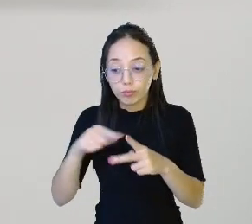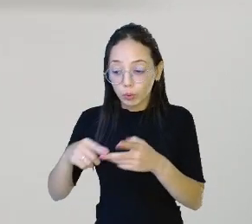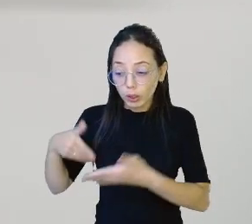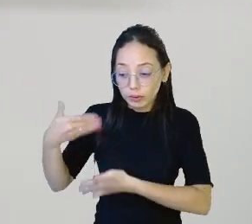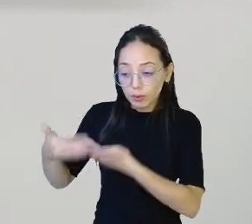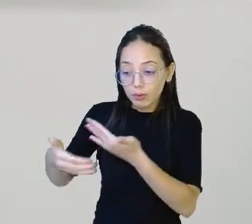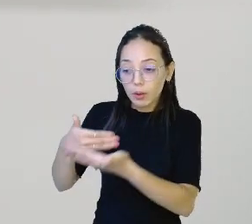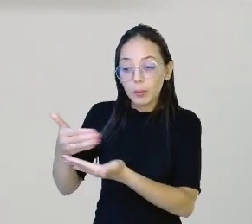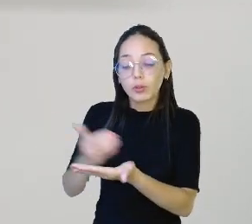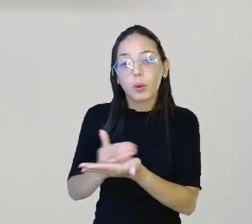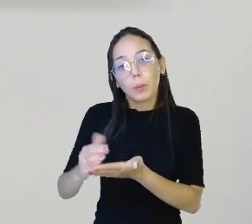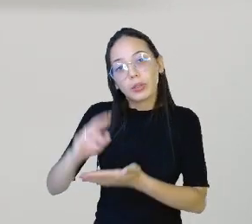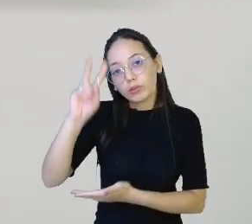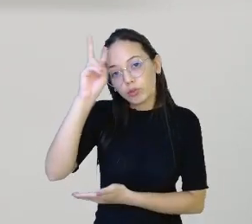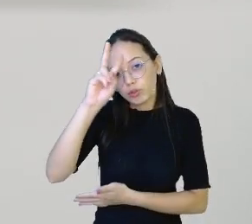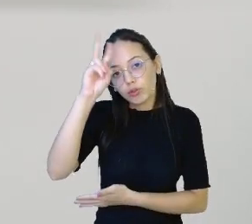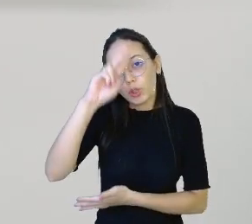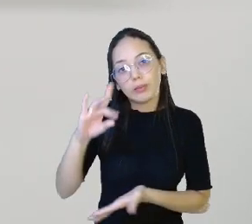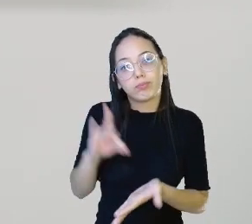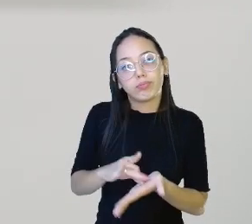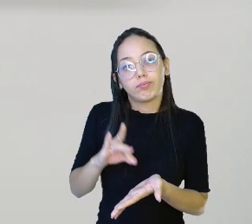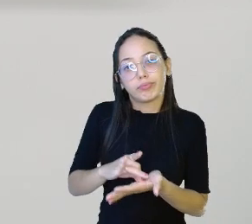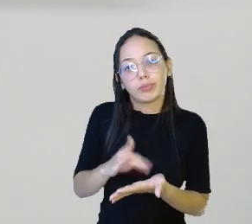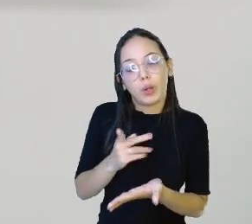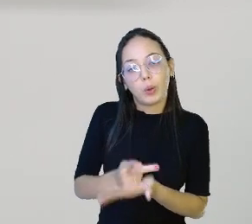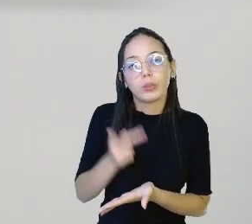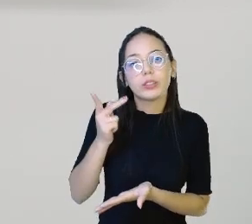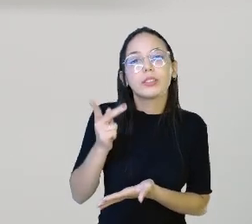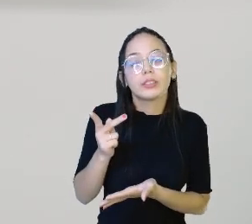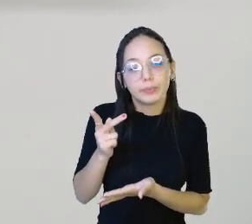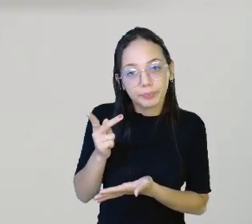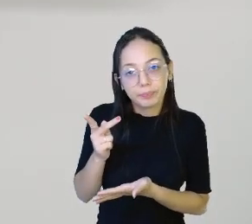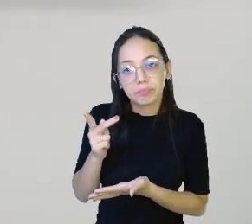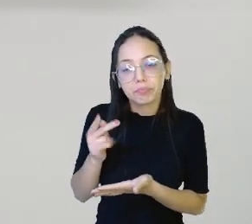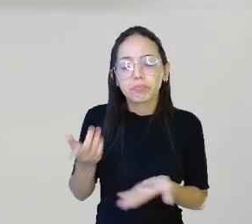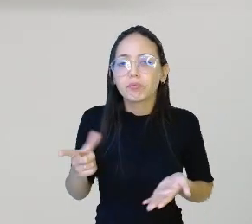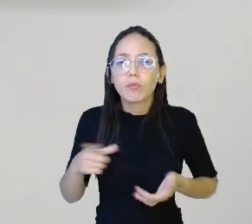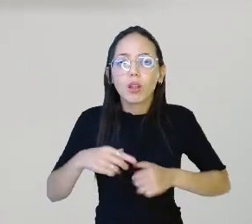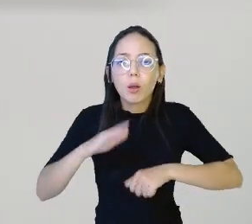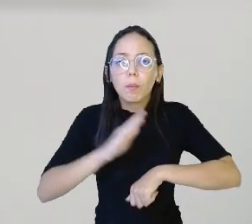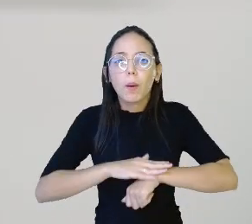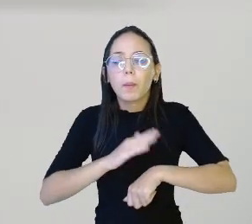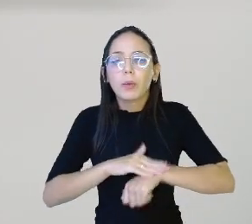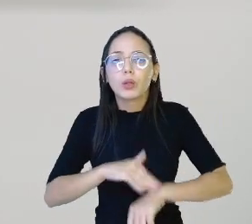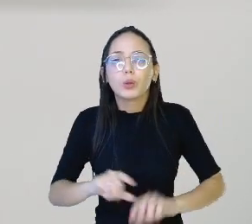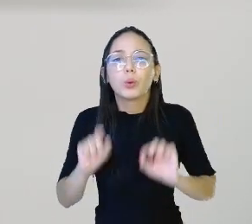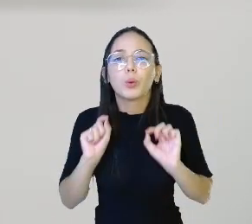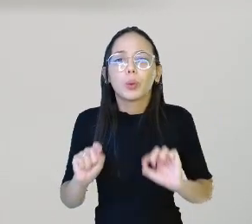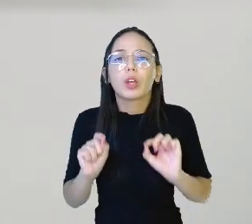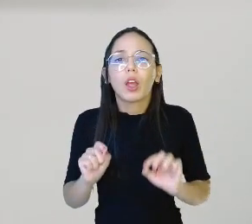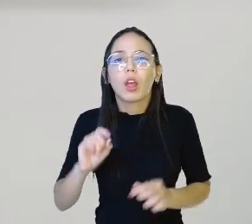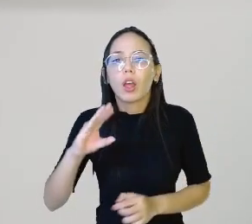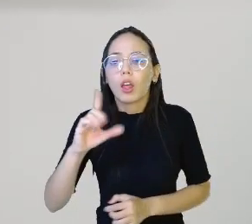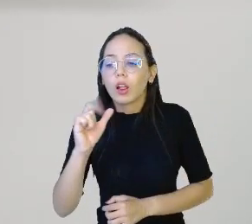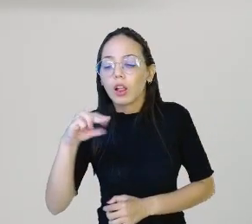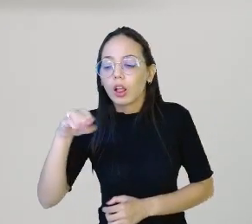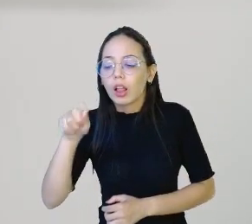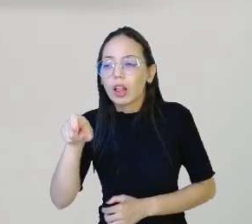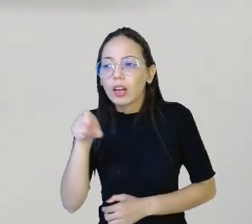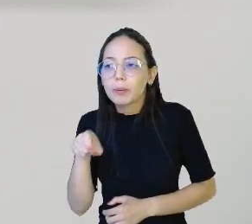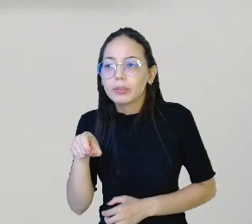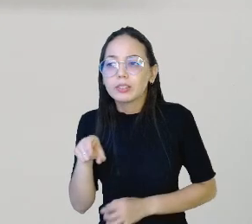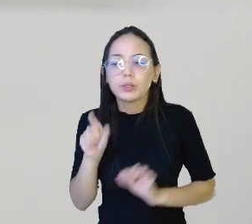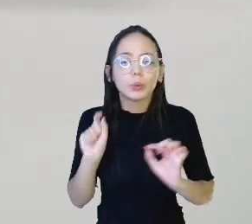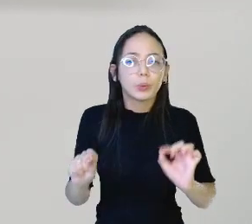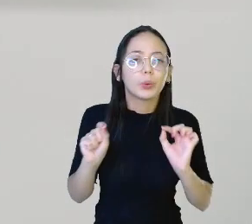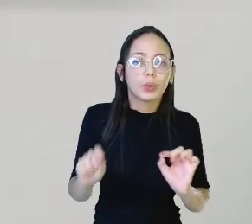começa aí a história a acontecer. Em um certo momento vai chegar o clímax. O que é o